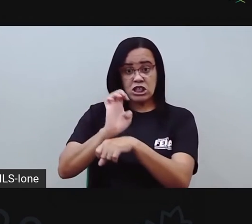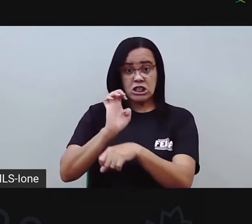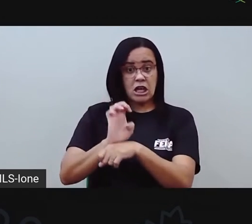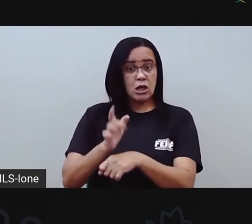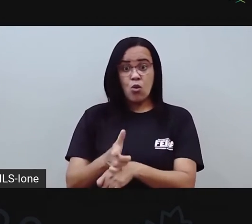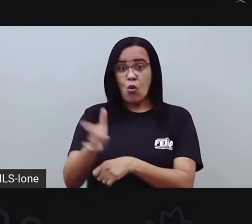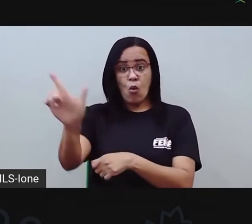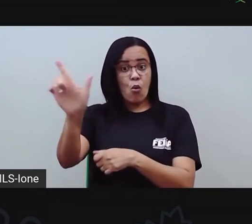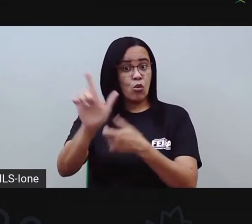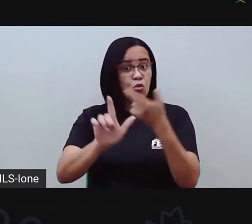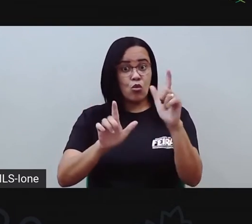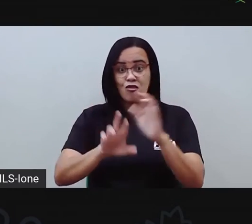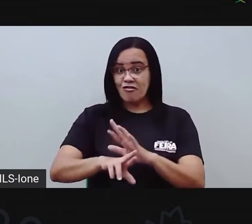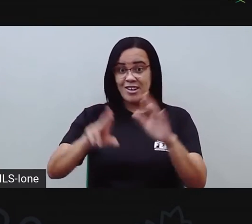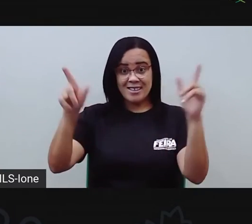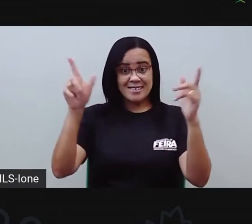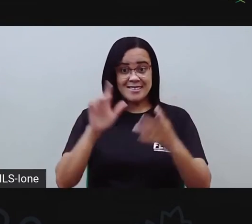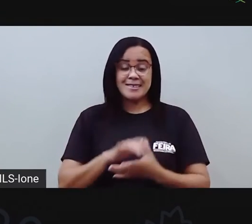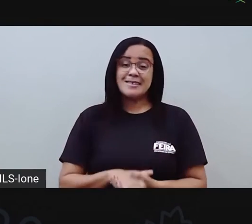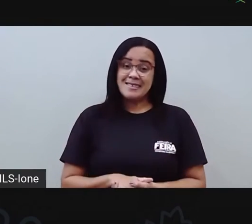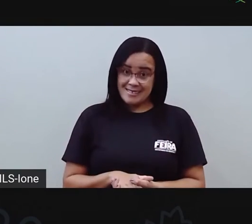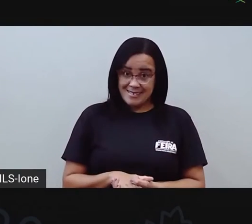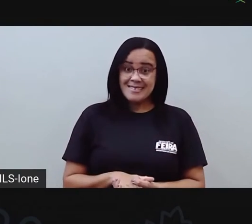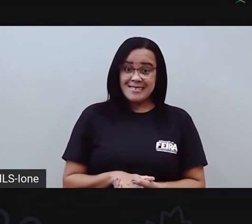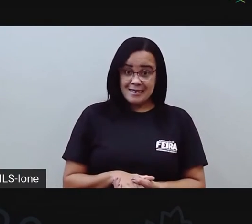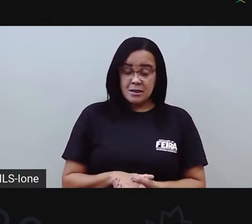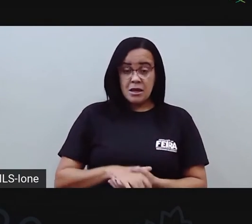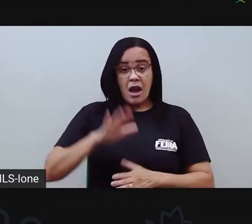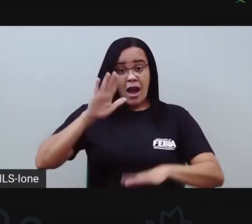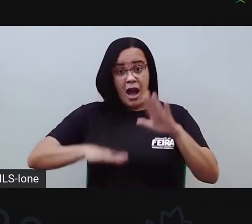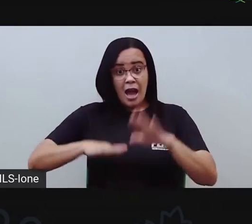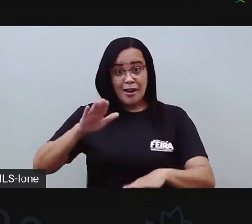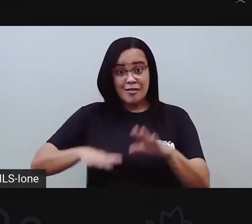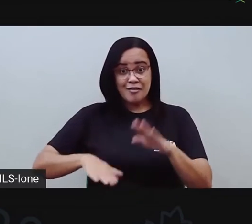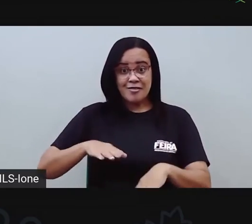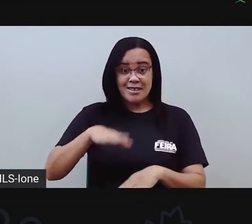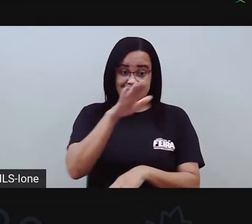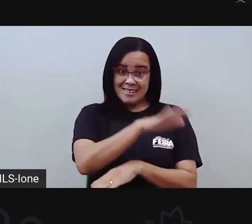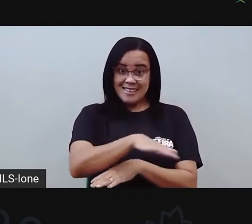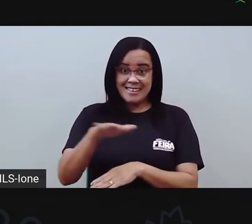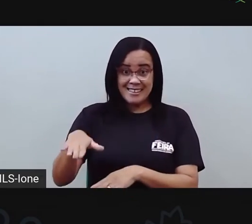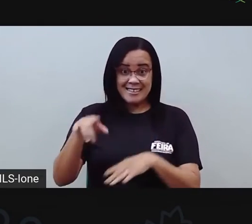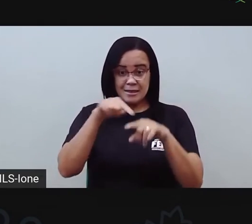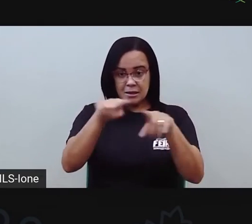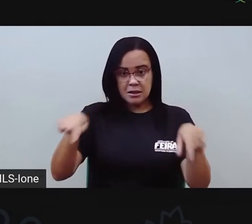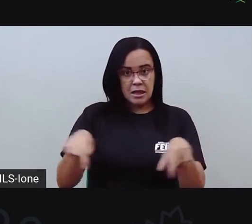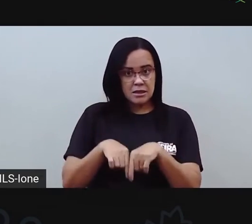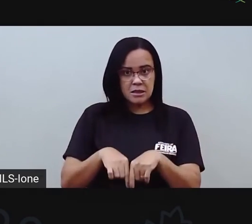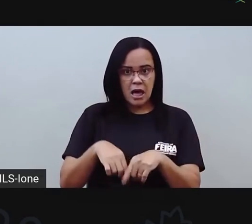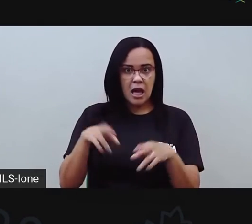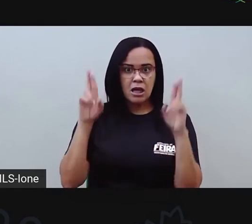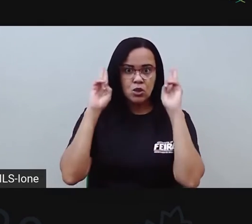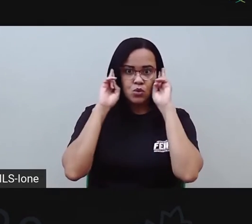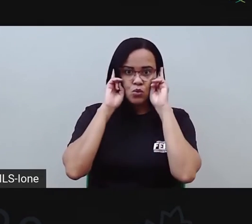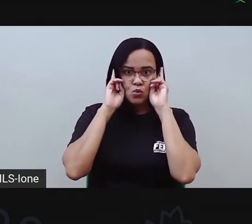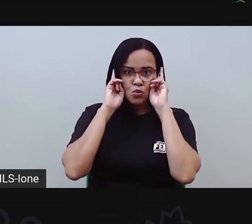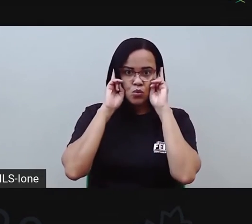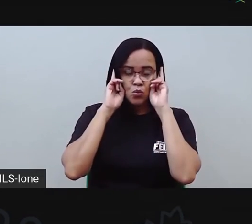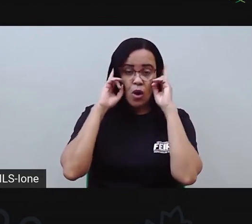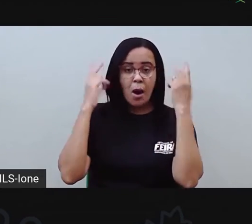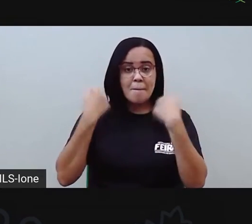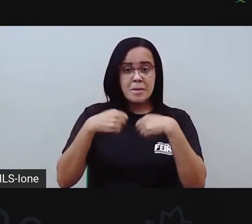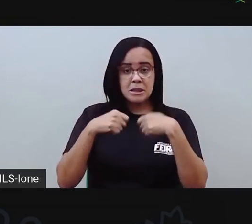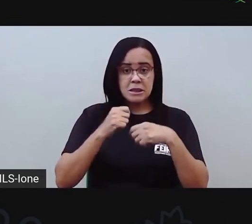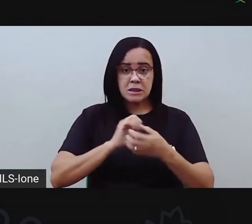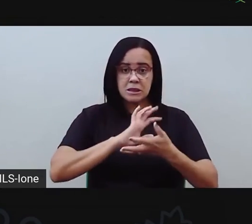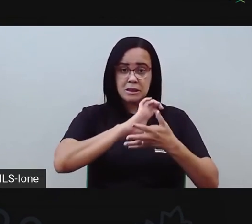uma criança que ela se comunica através de Libras, né? Ou uma criança que para se locomover ela precisa usar uma